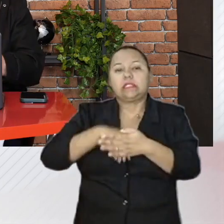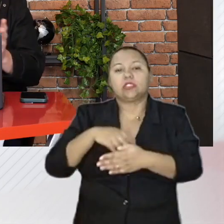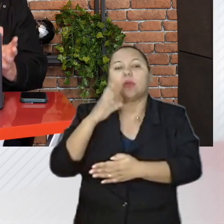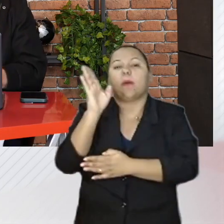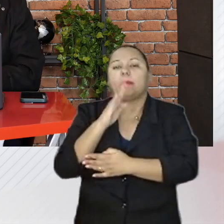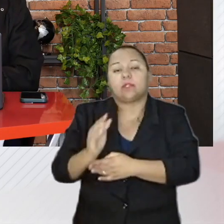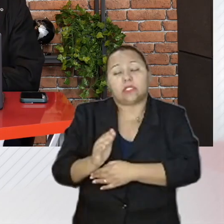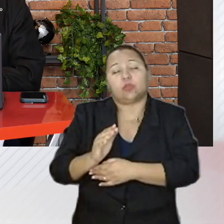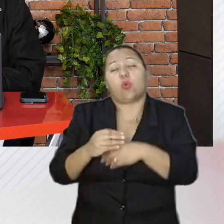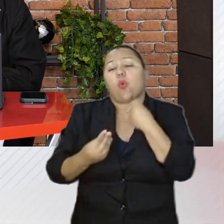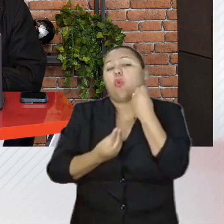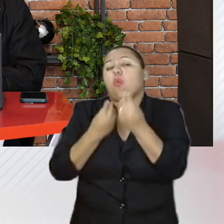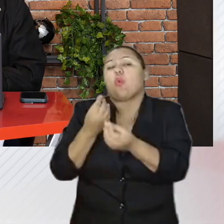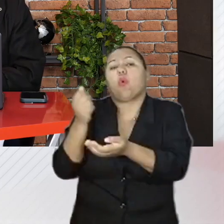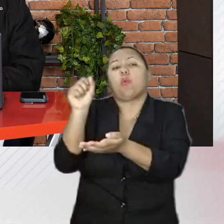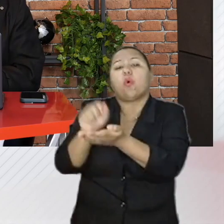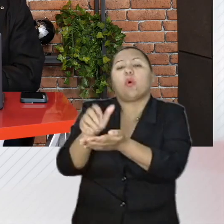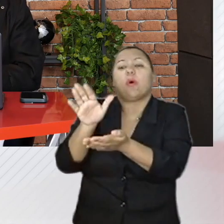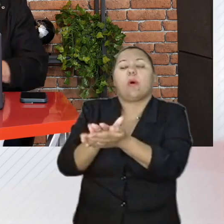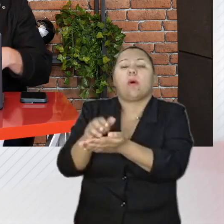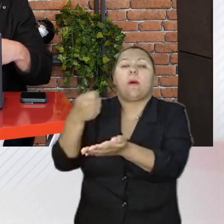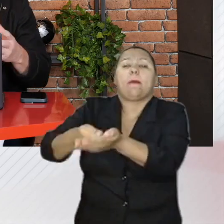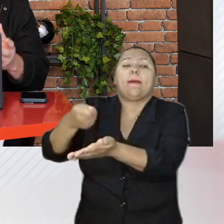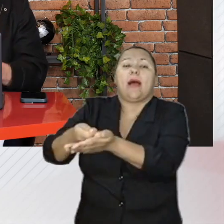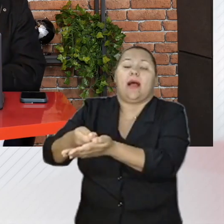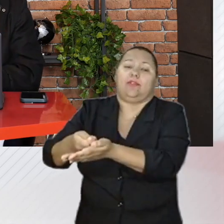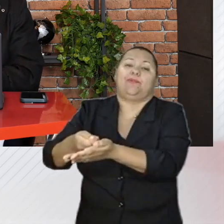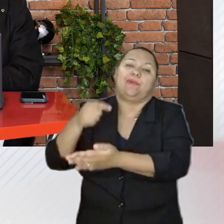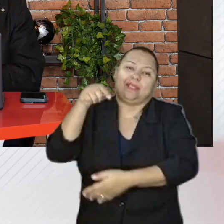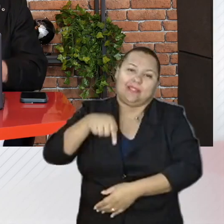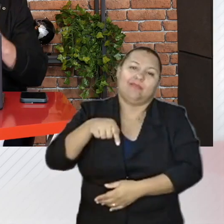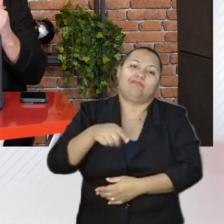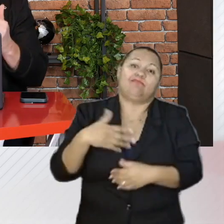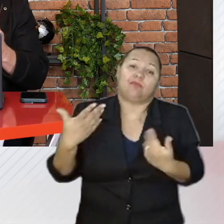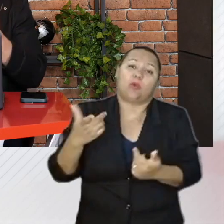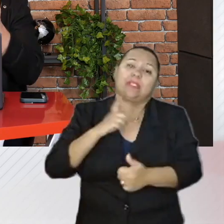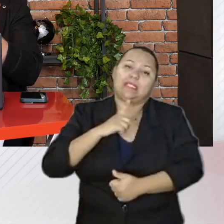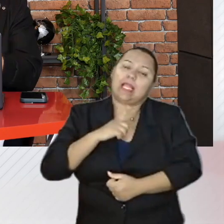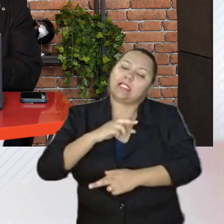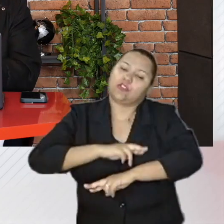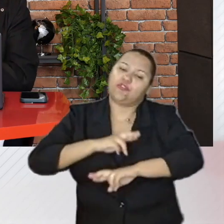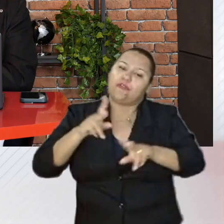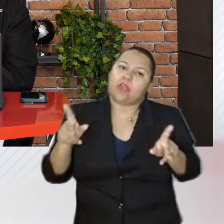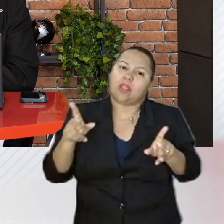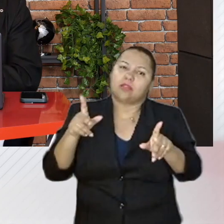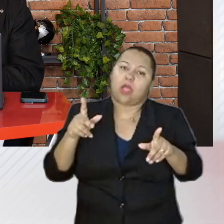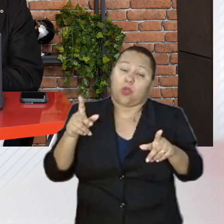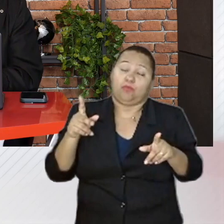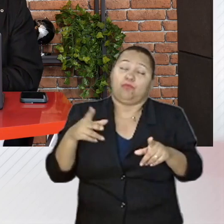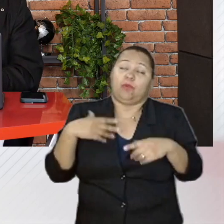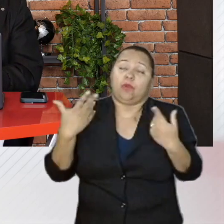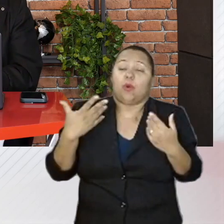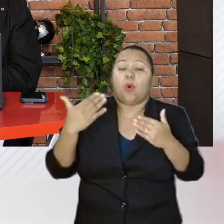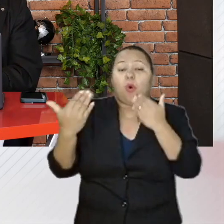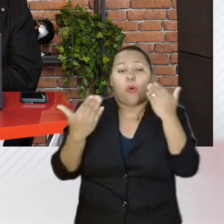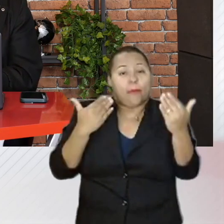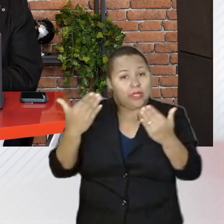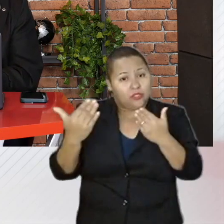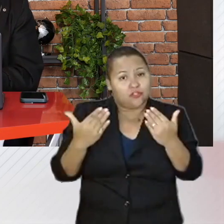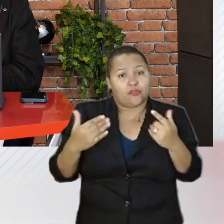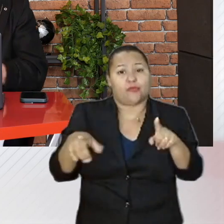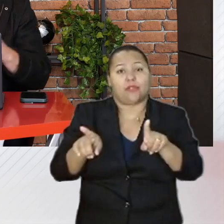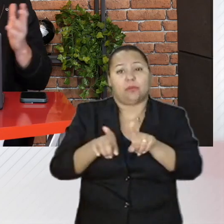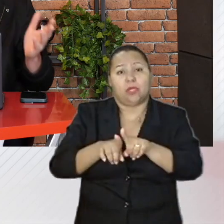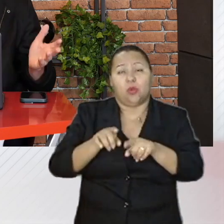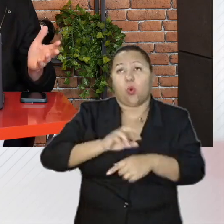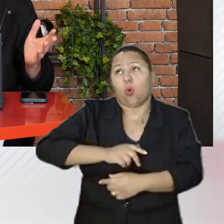é cobrado os impostos aqui no Brasil. Tem essas distorções e do ponto de vista comparativo também com os outros